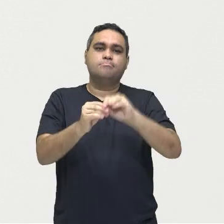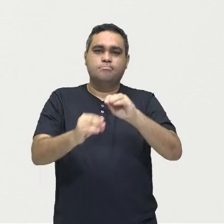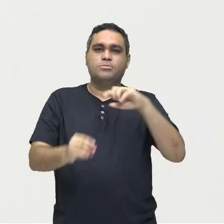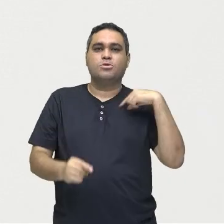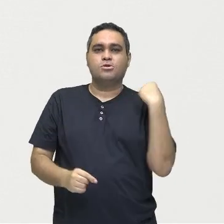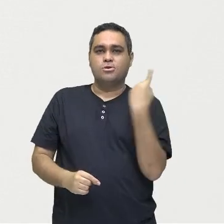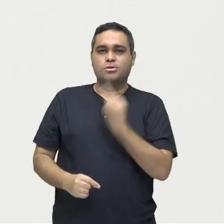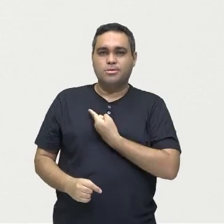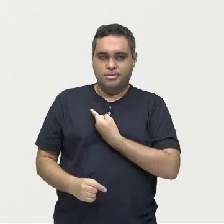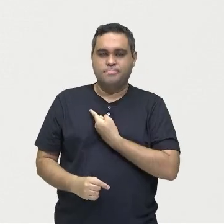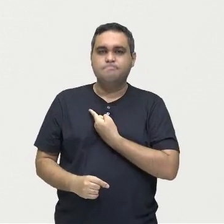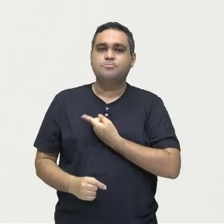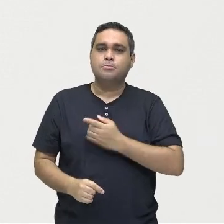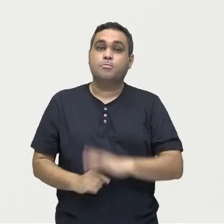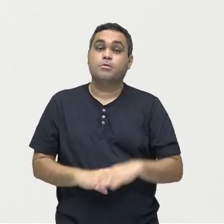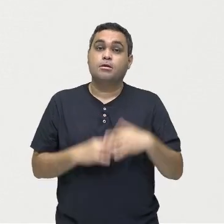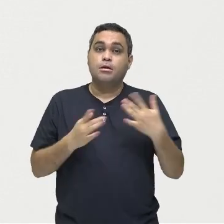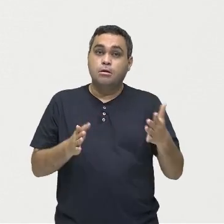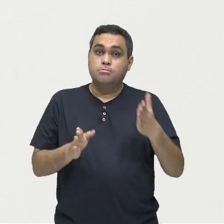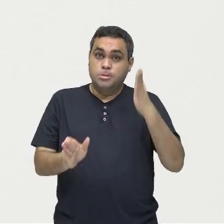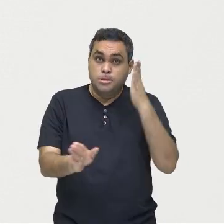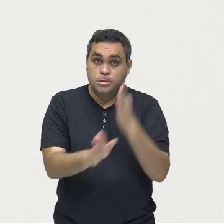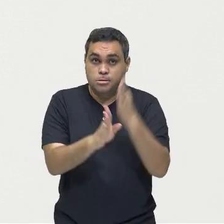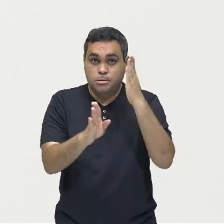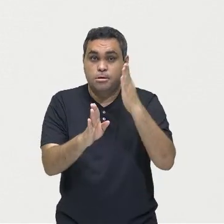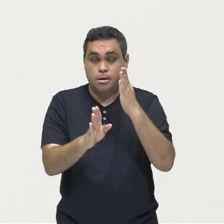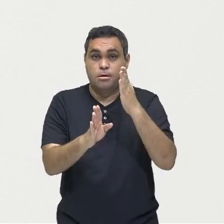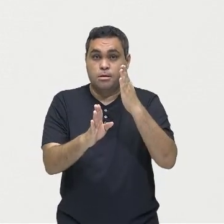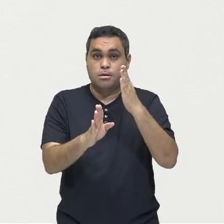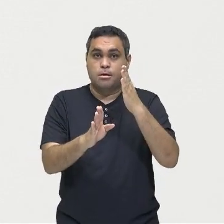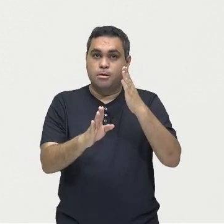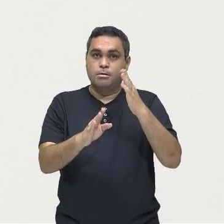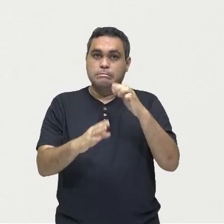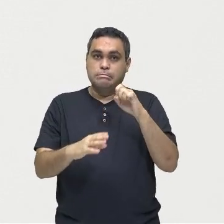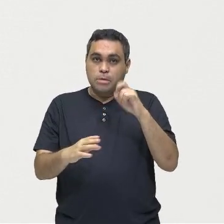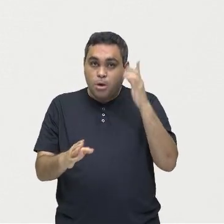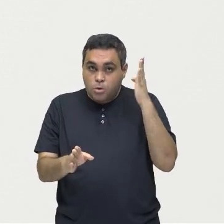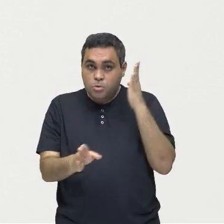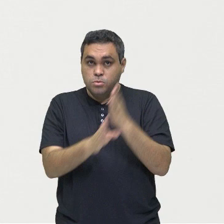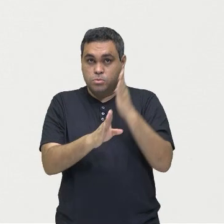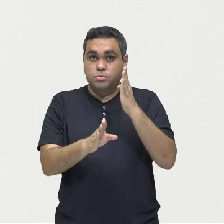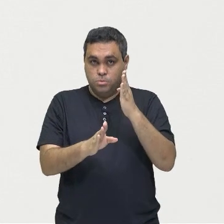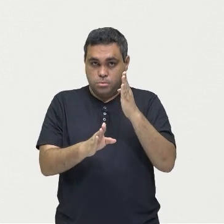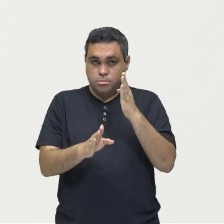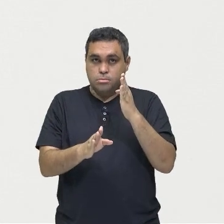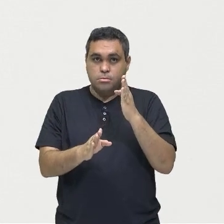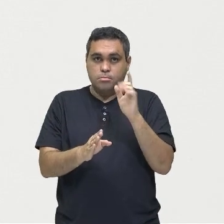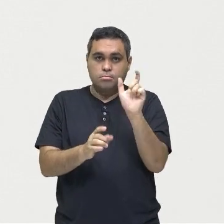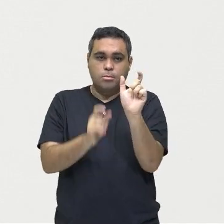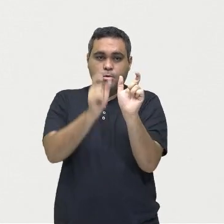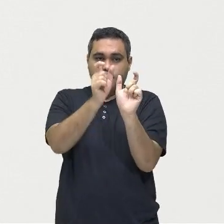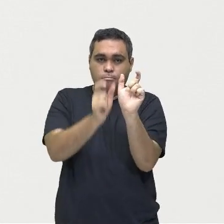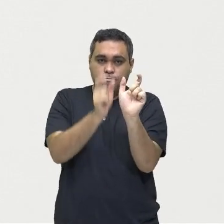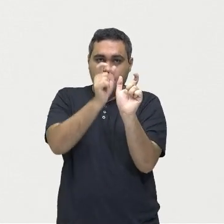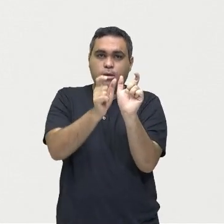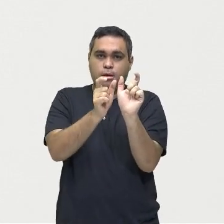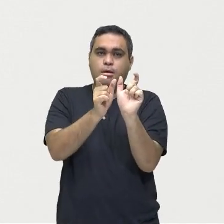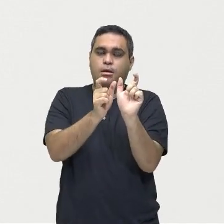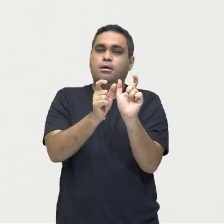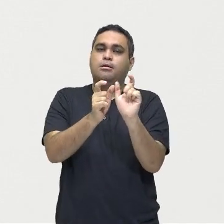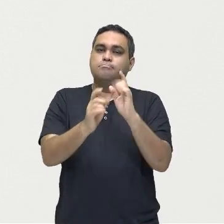Logo, quando a gente consegue fazer essa identificação por meio da desinência do verbo, a gente logo